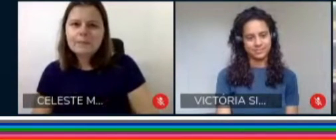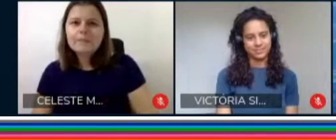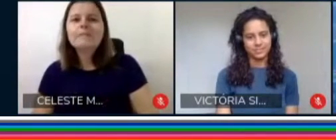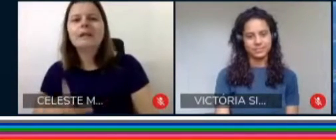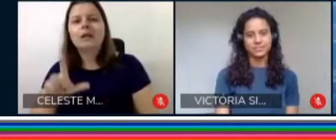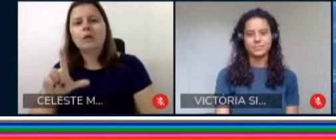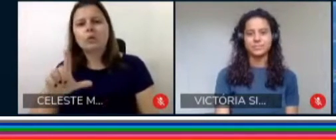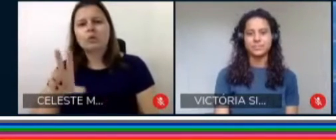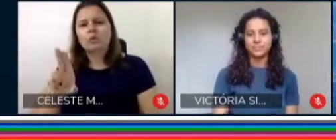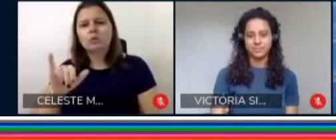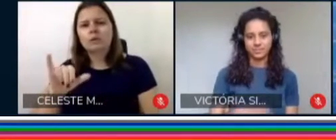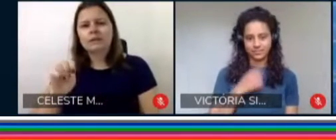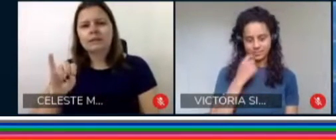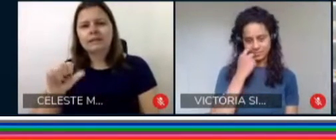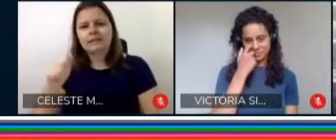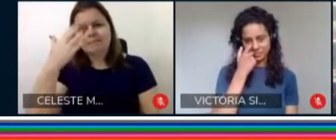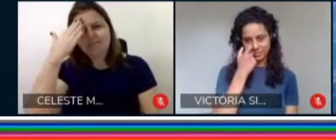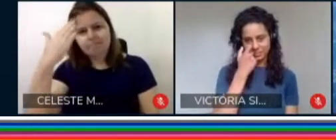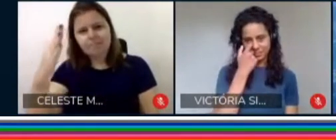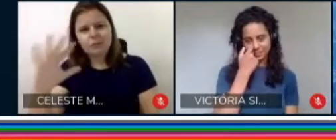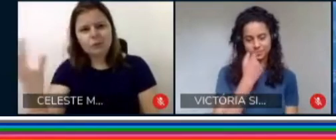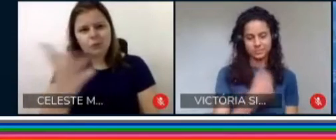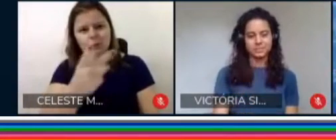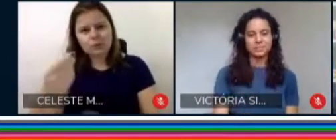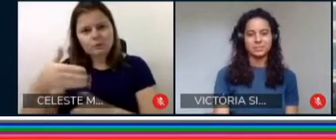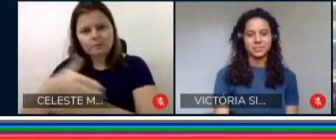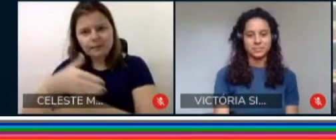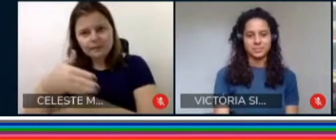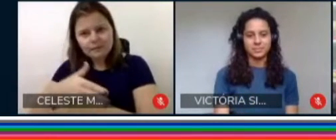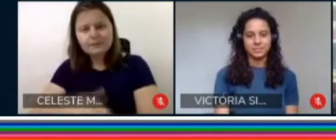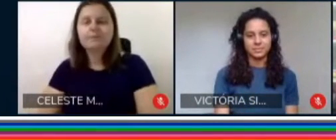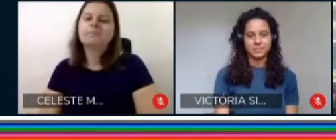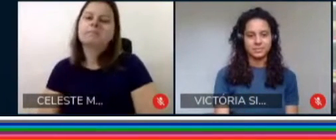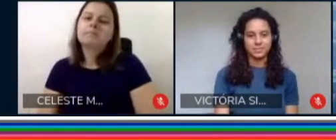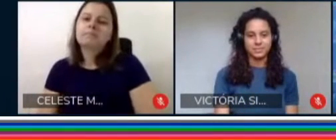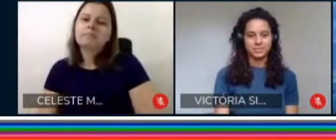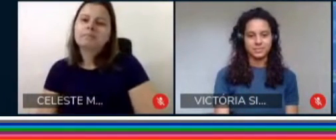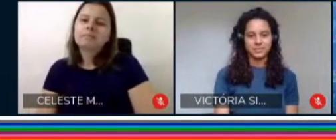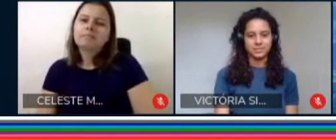Agradecer a participação de todos e espero que eu tenha conseguido